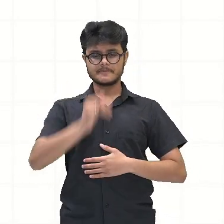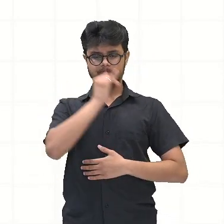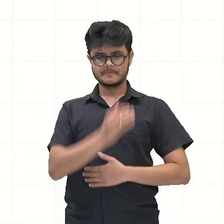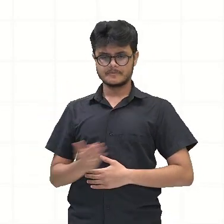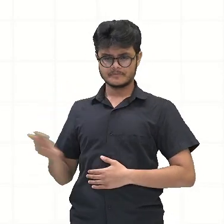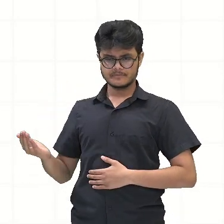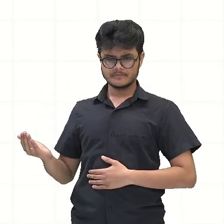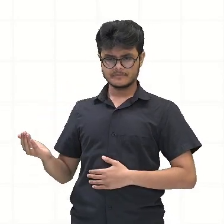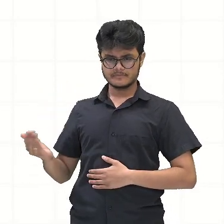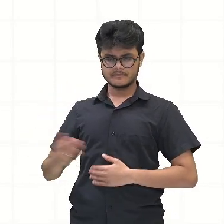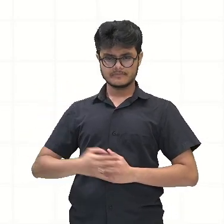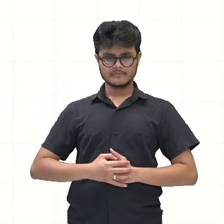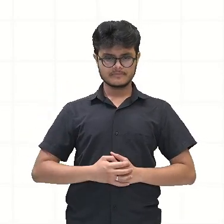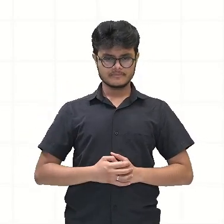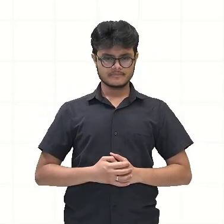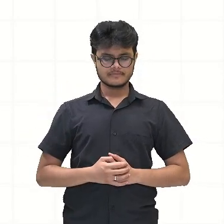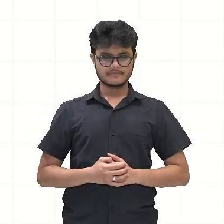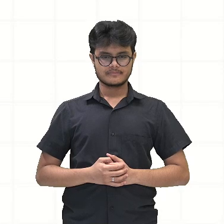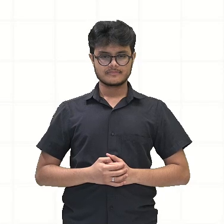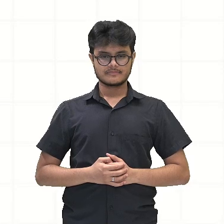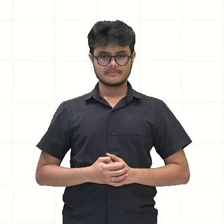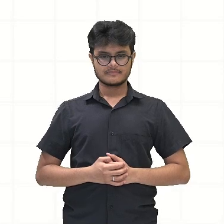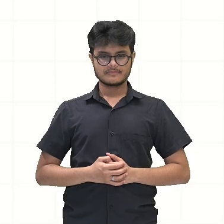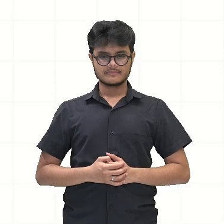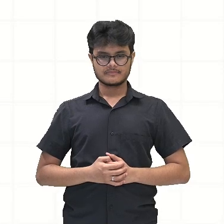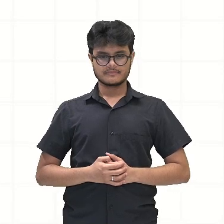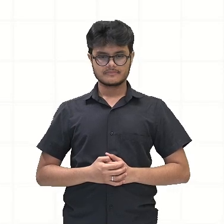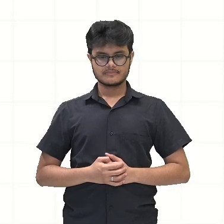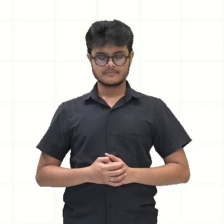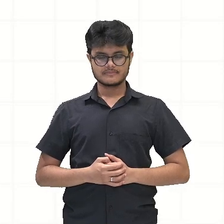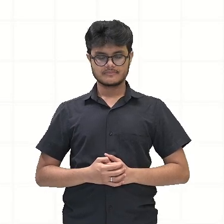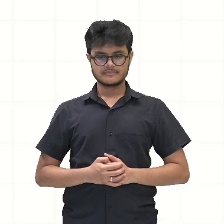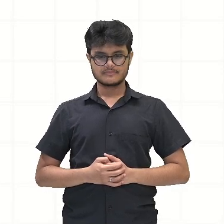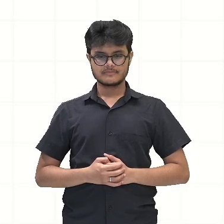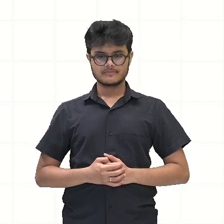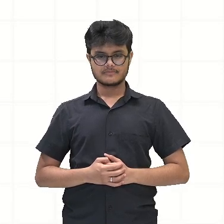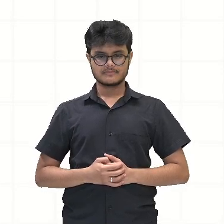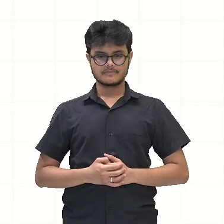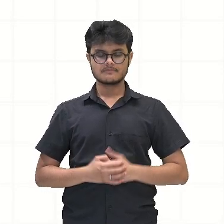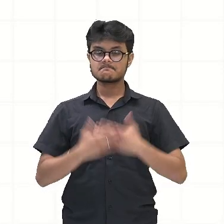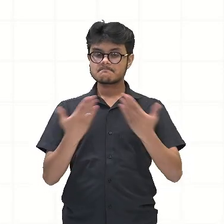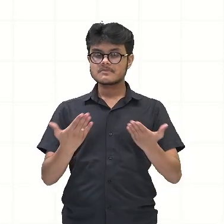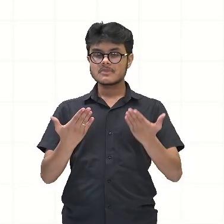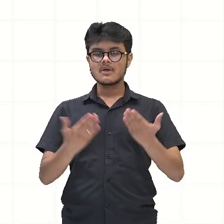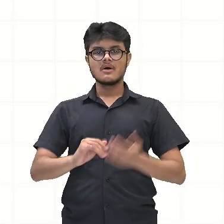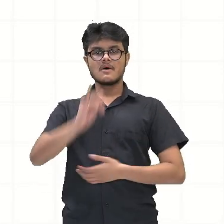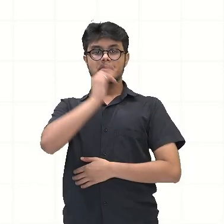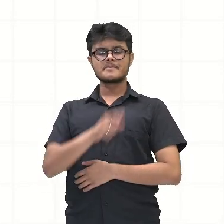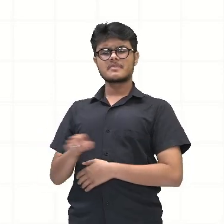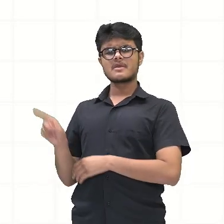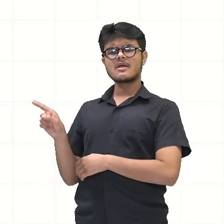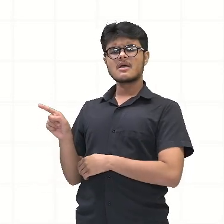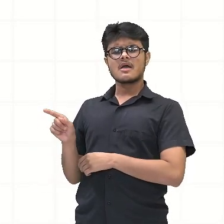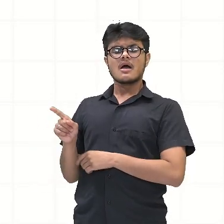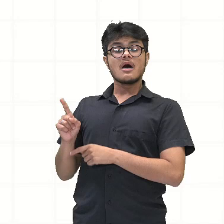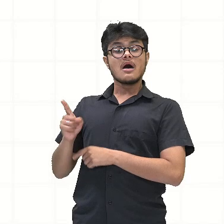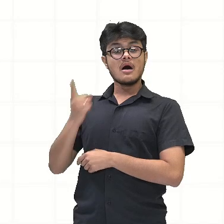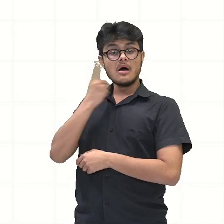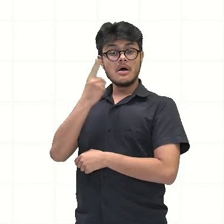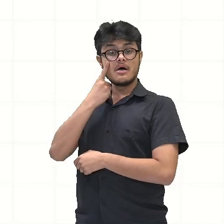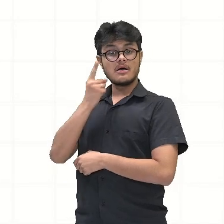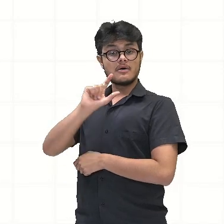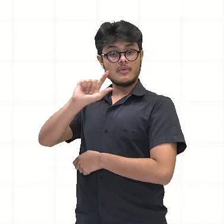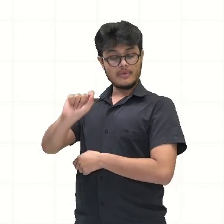a 6x² menos 4x mais c. E aí, eu tenho que observar o seguinte: o valor que vem